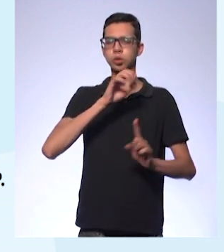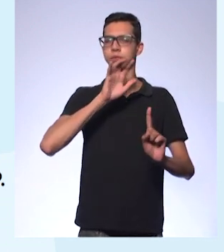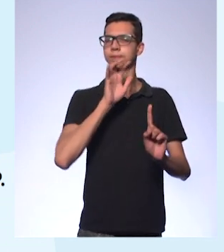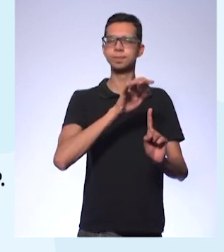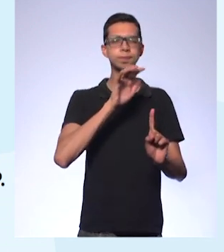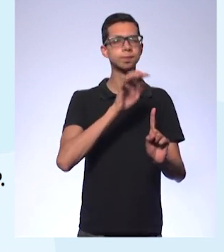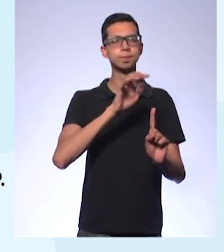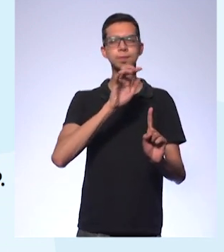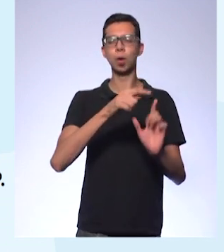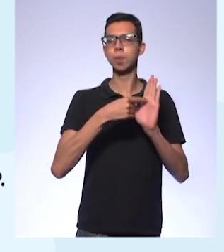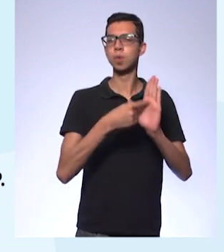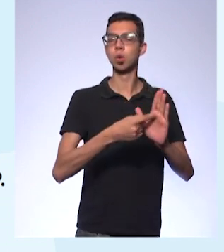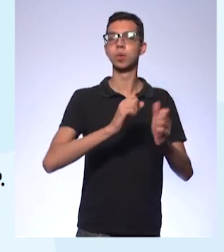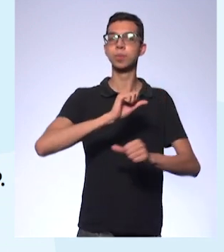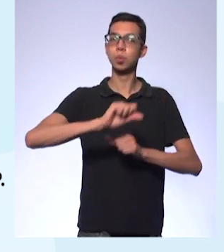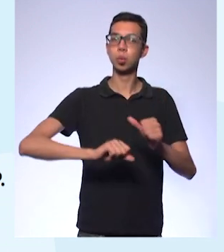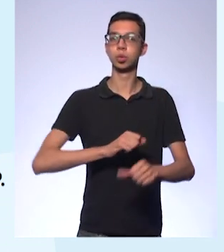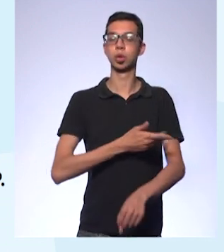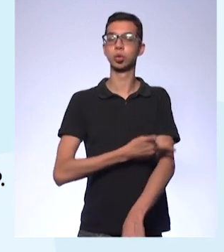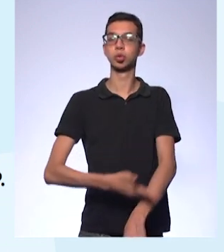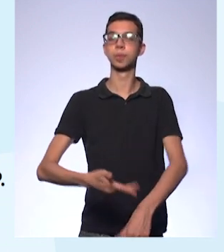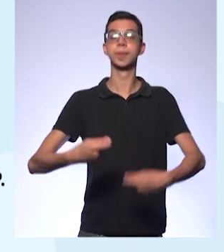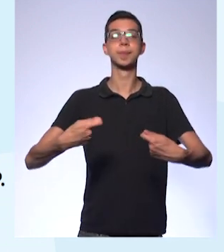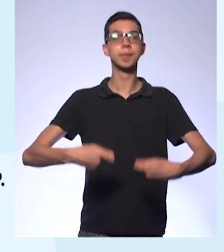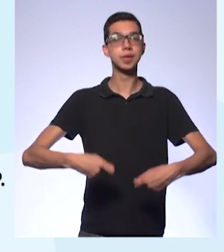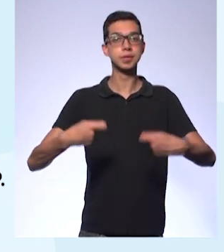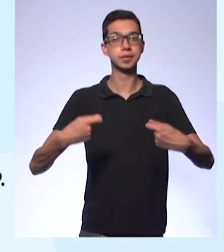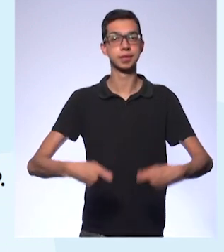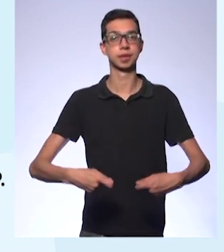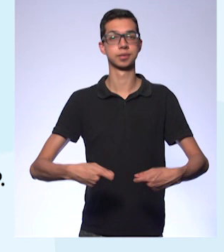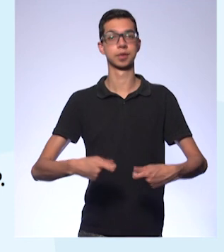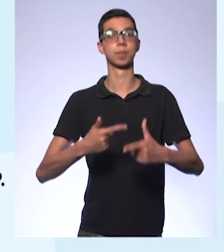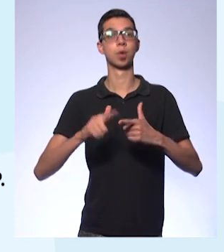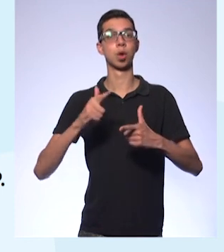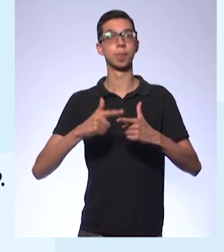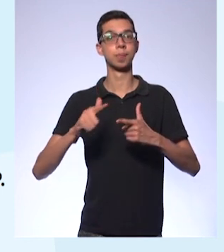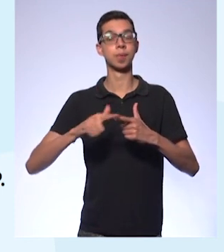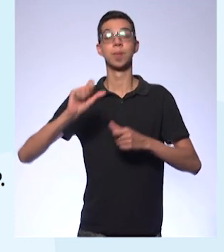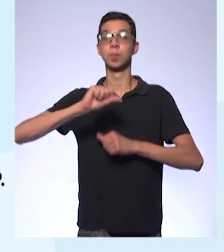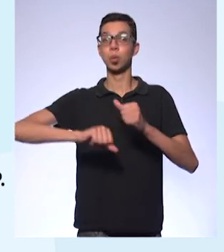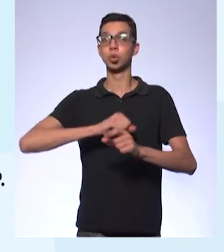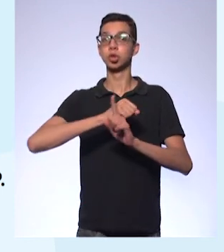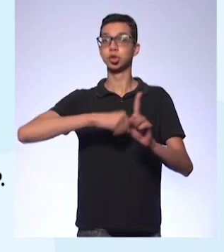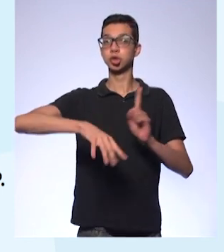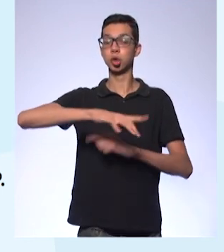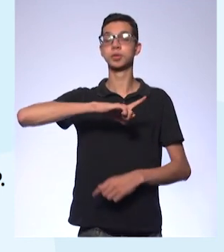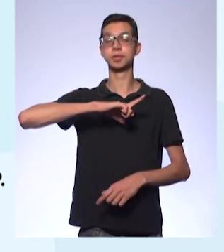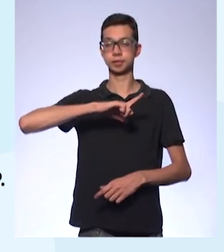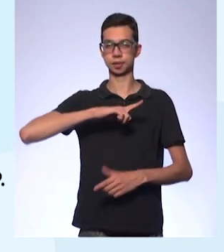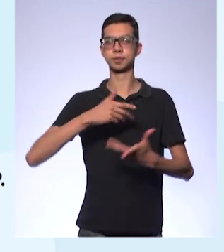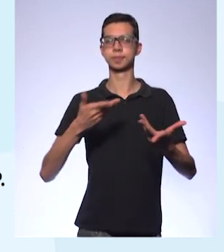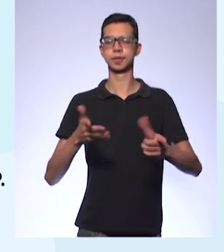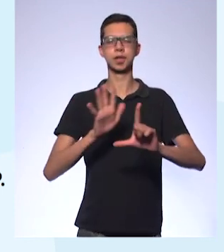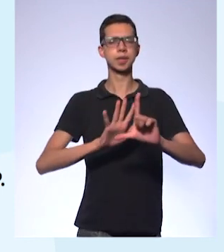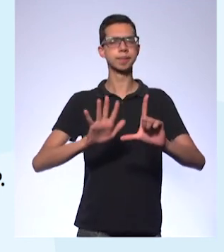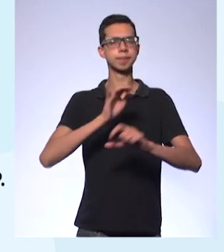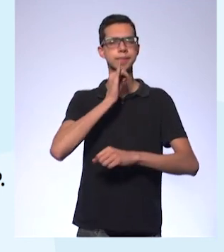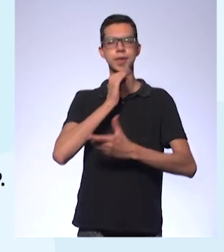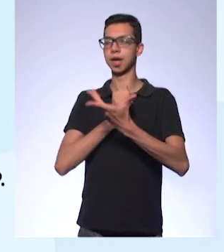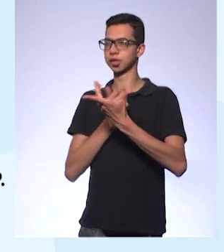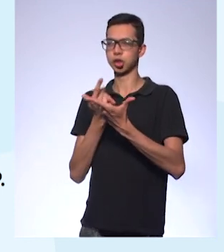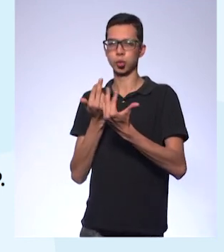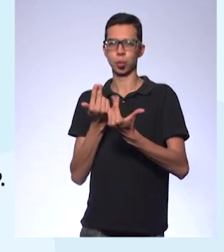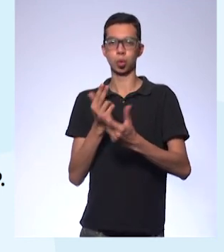alguém a mudar alguns hábitos, a reverter alguns problemas que há na sociedade. Se essa imagem fosse usada